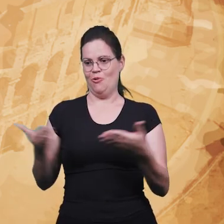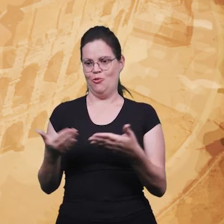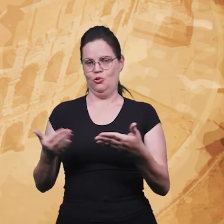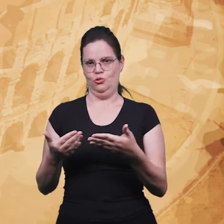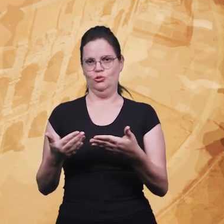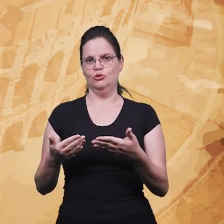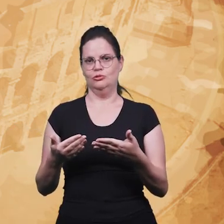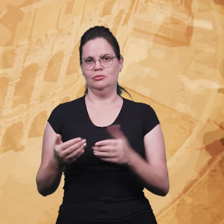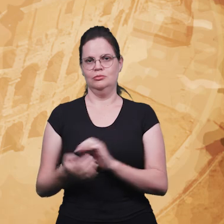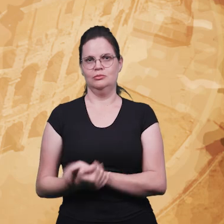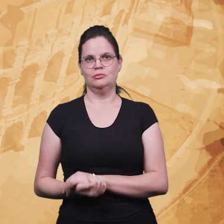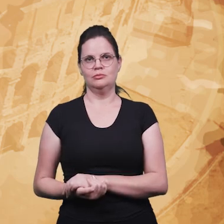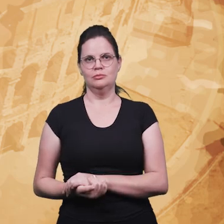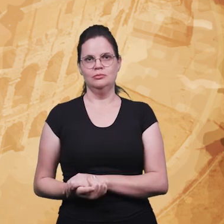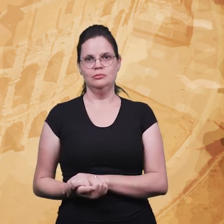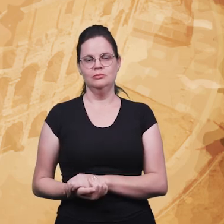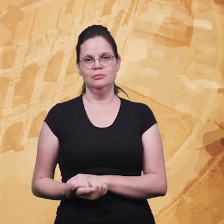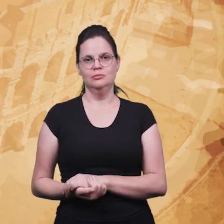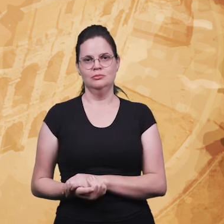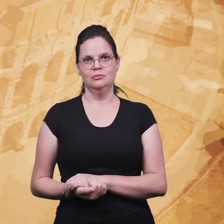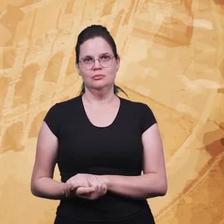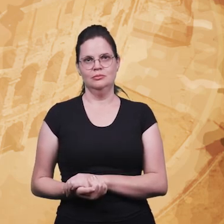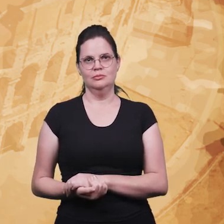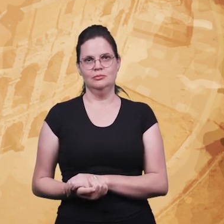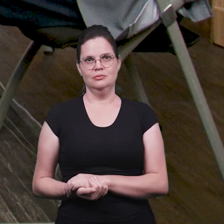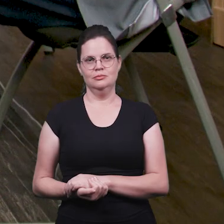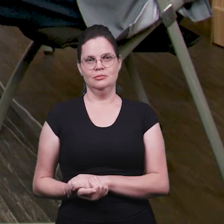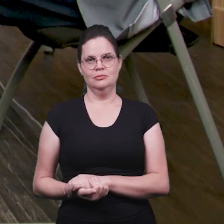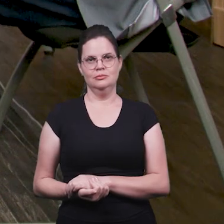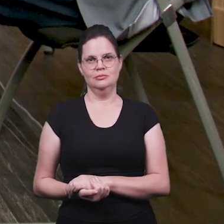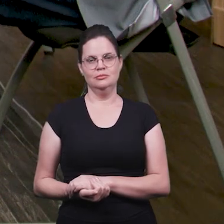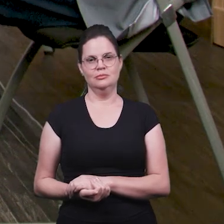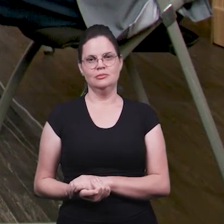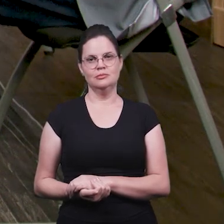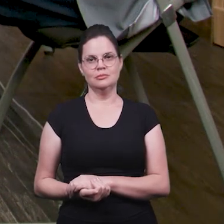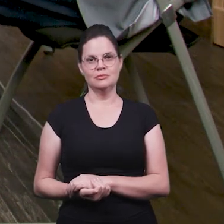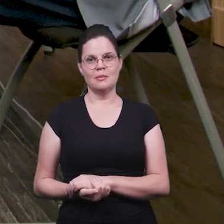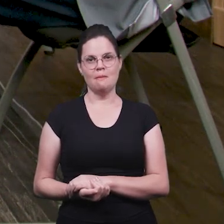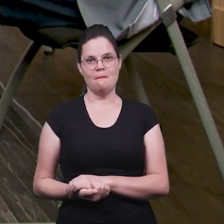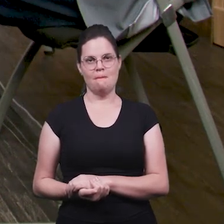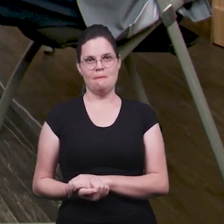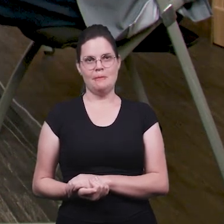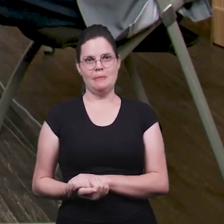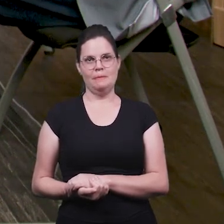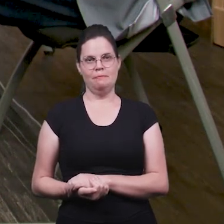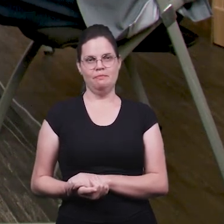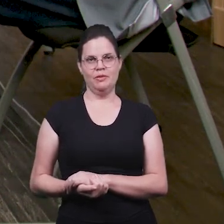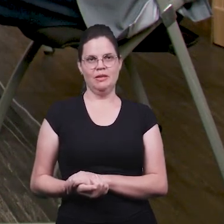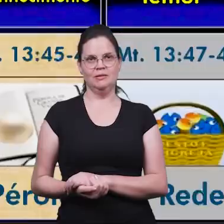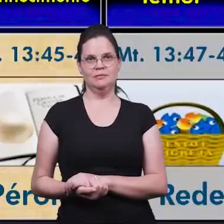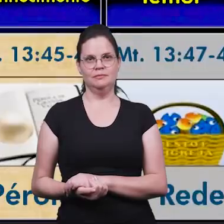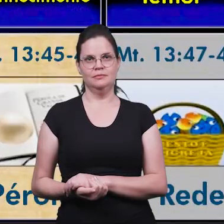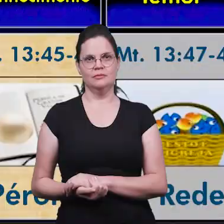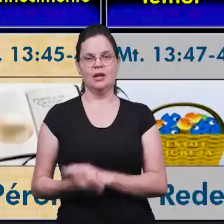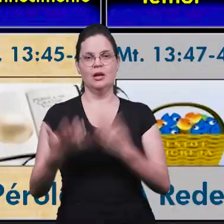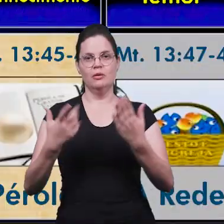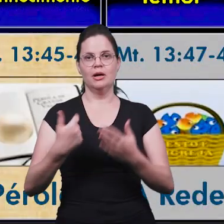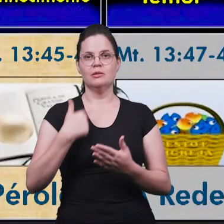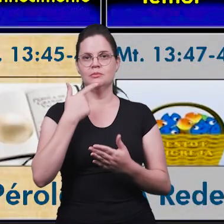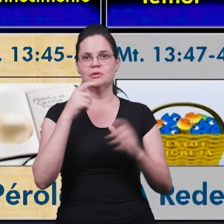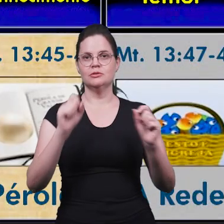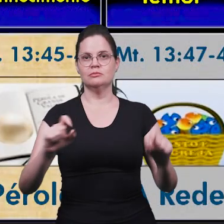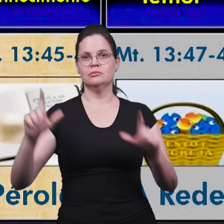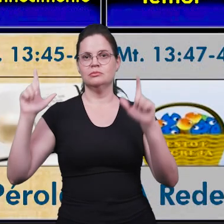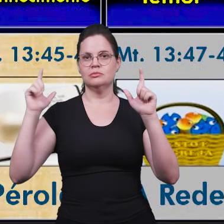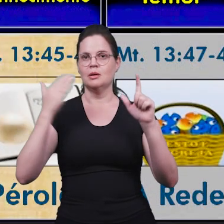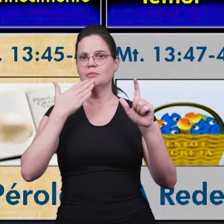vivendo hoje. E olha só, ali nós estamos dividindo aqui, eu queria que colocasse